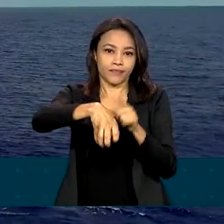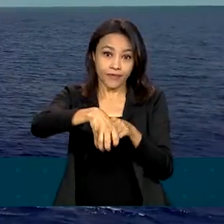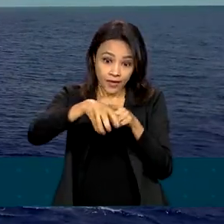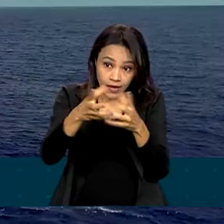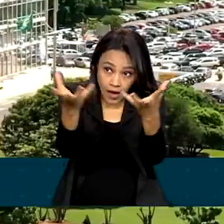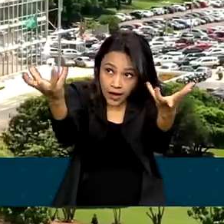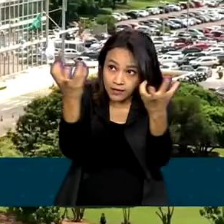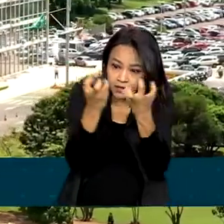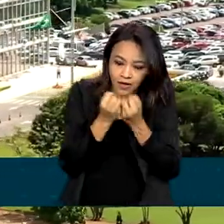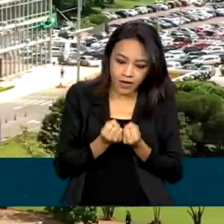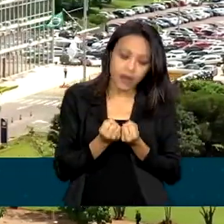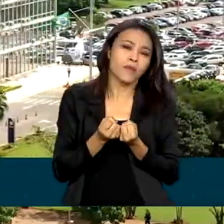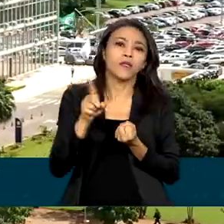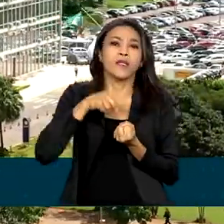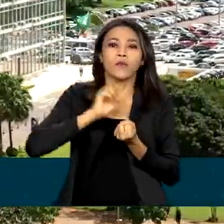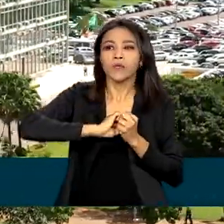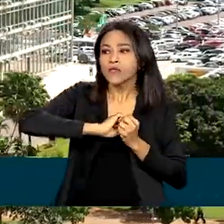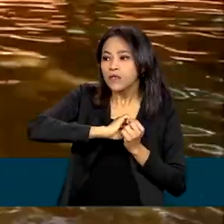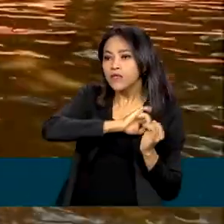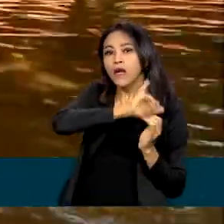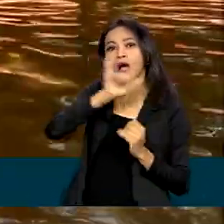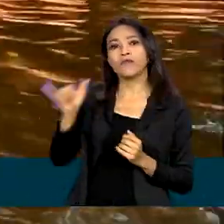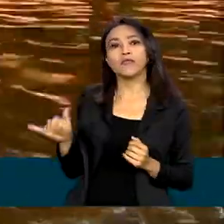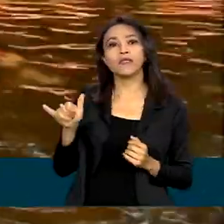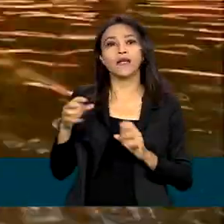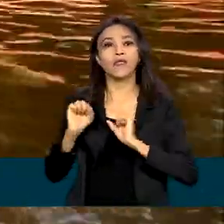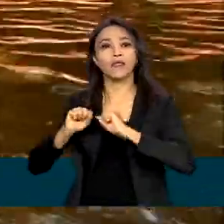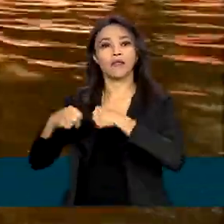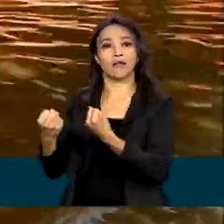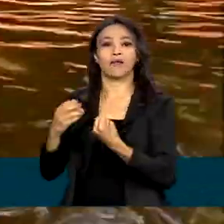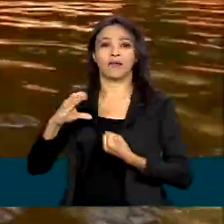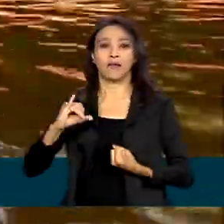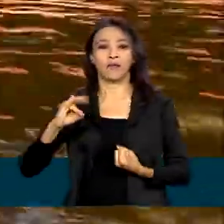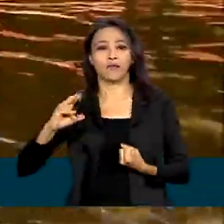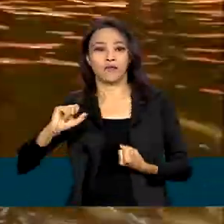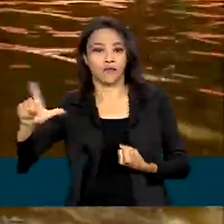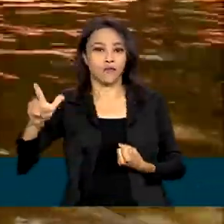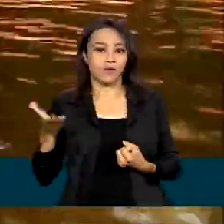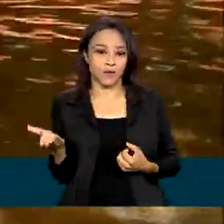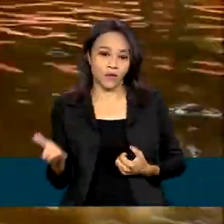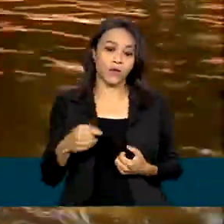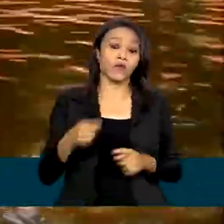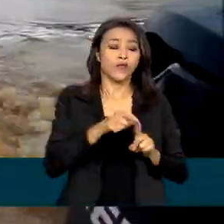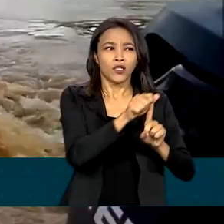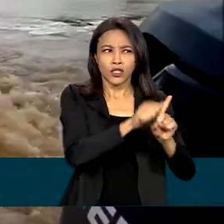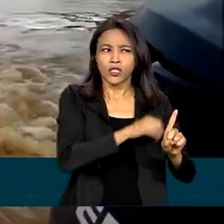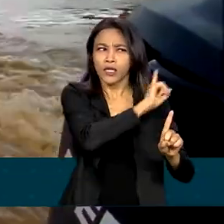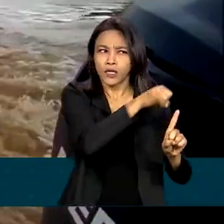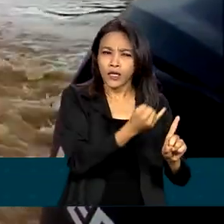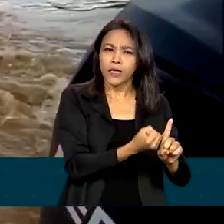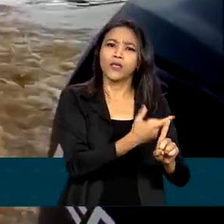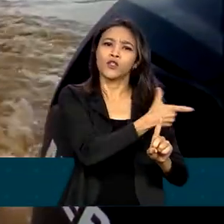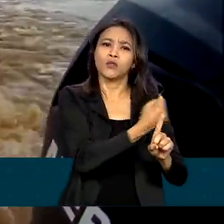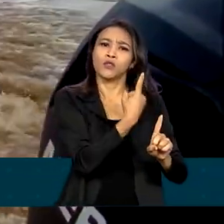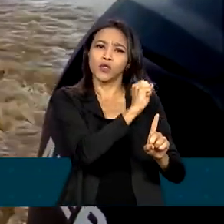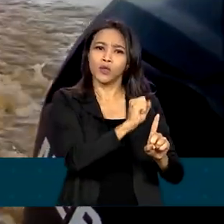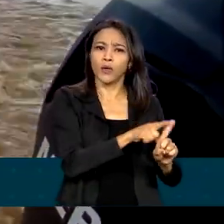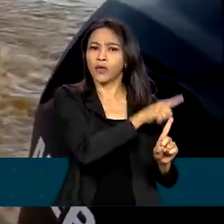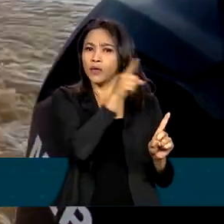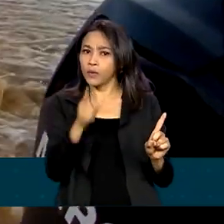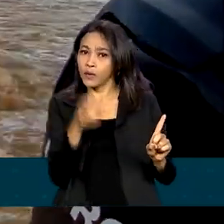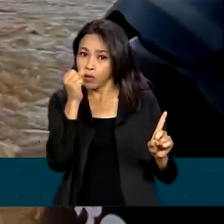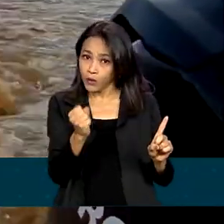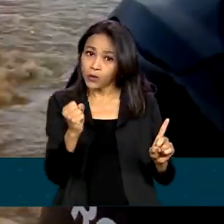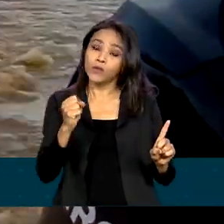enviará as informações para Defesa Civil entre primeiro de janeiro de 2018 e 8 de novembro de 2022